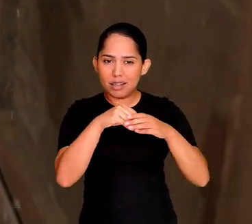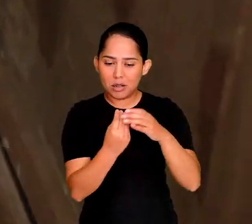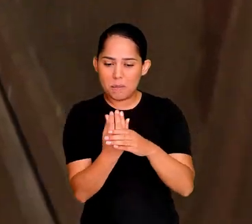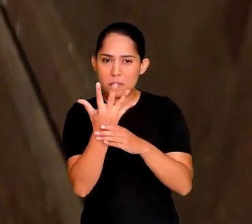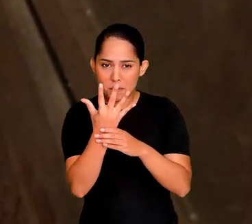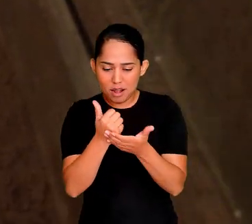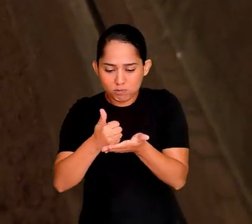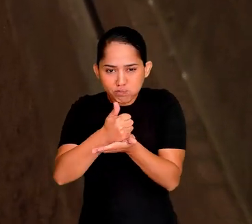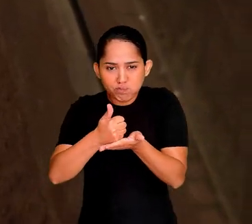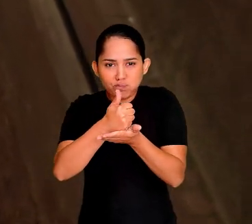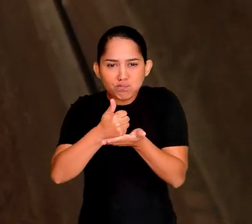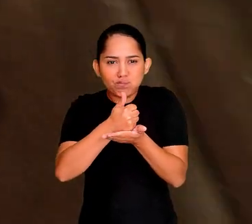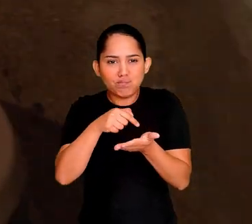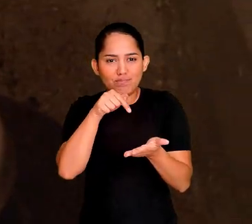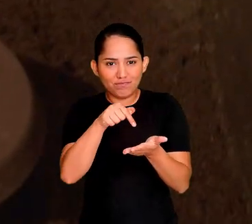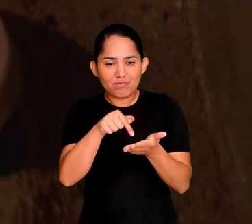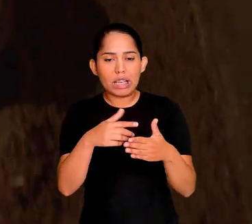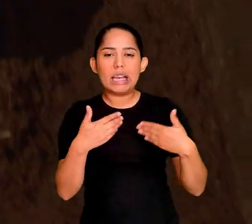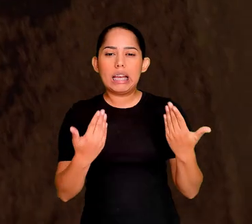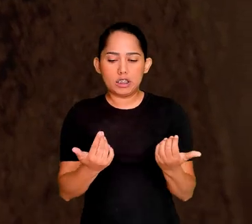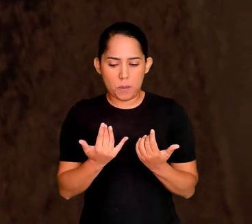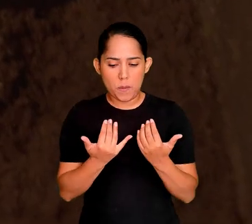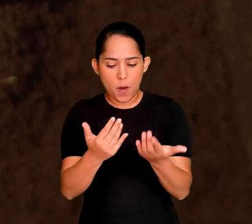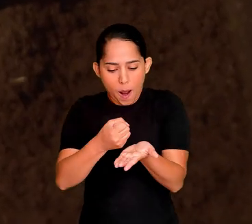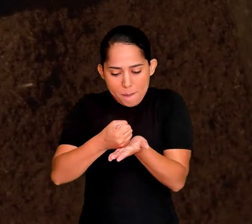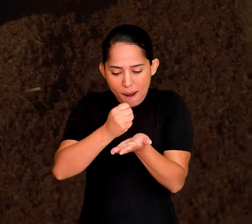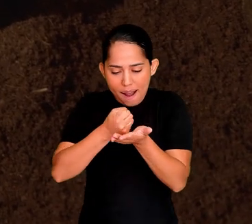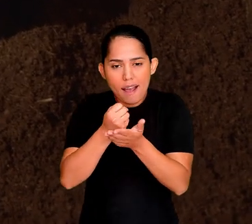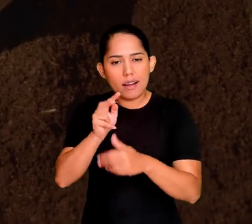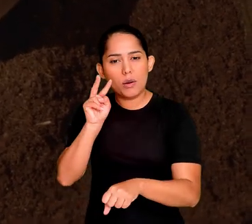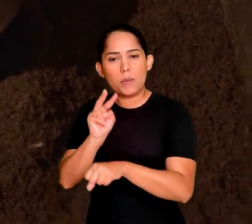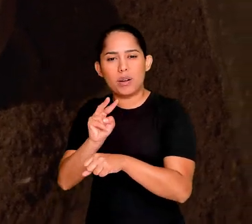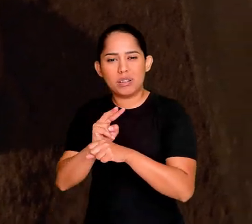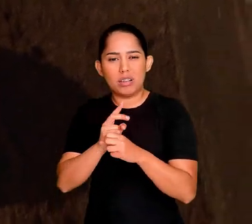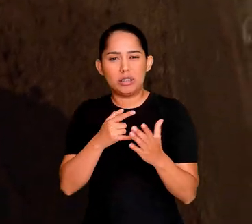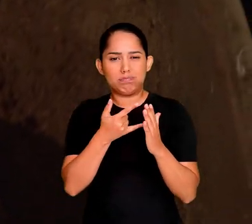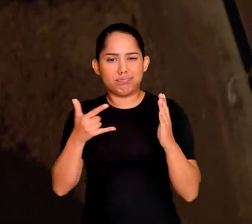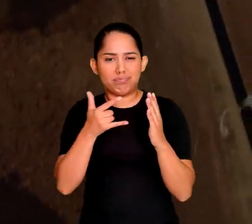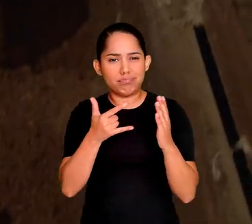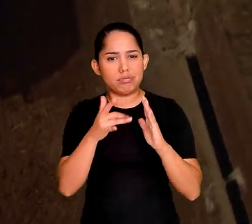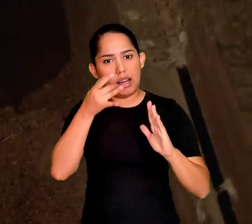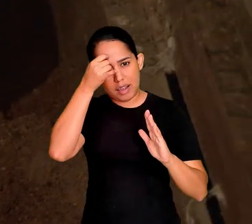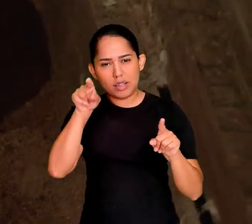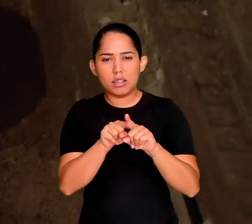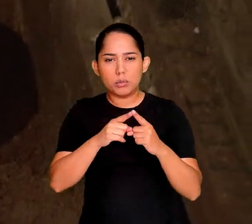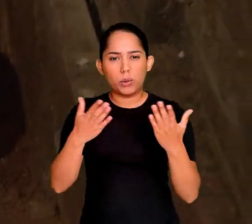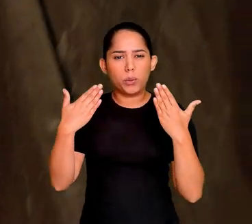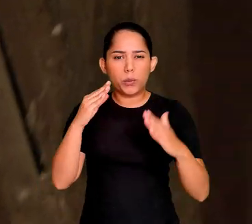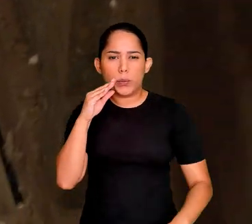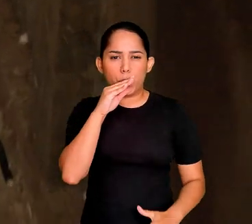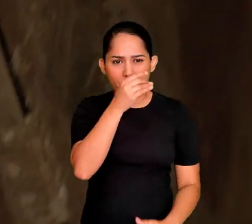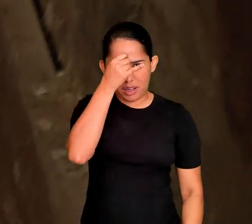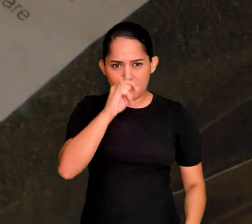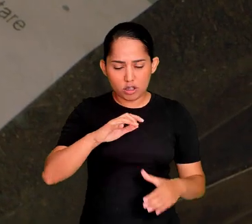medicinais. E aí aqui a gente guarda eles nesse ambiente protegido de influências eletromagnéticas, de calor, então elas ficam aqui no